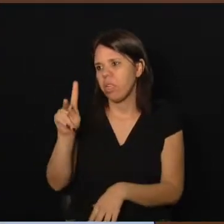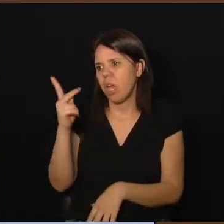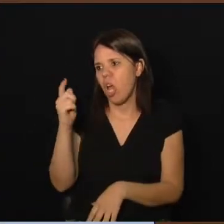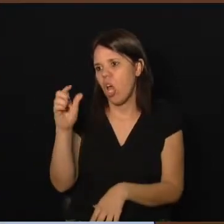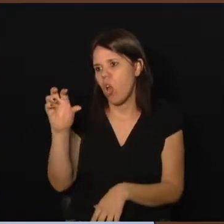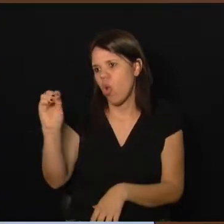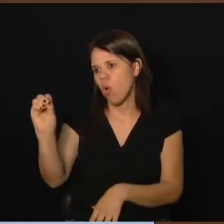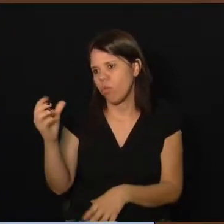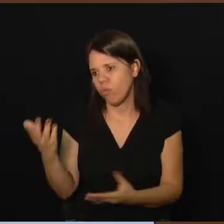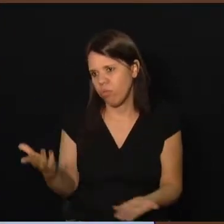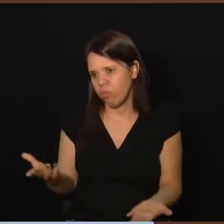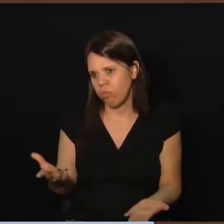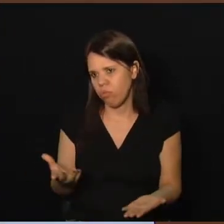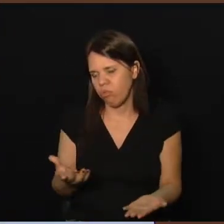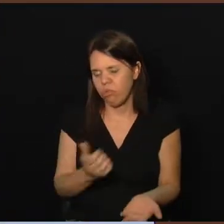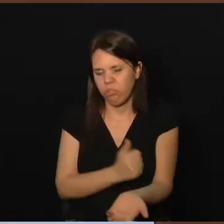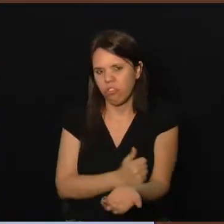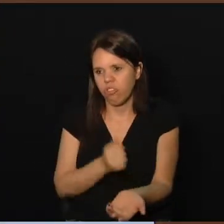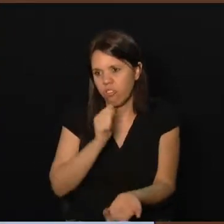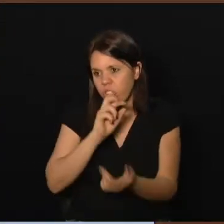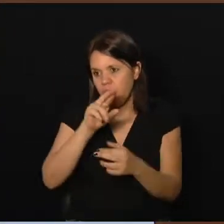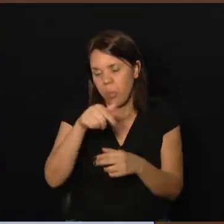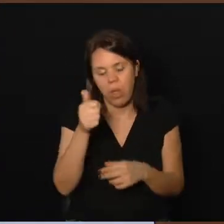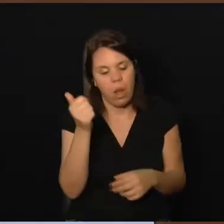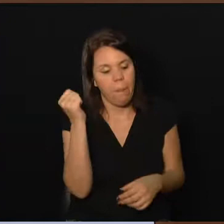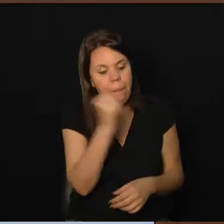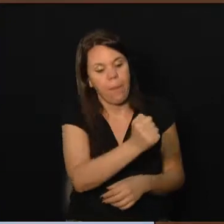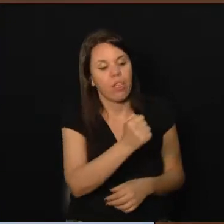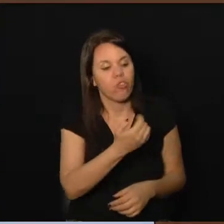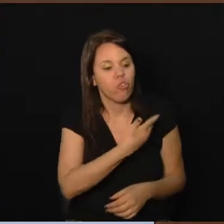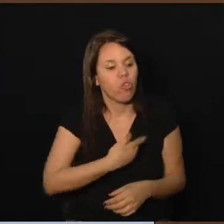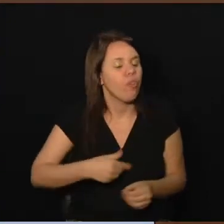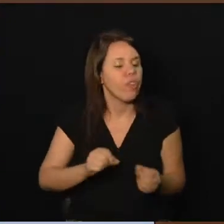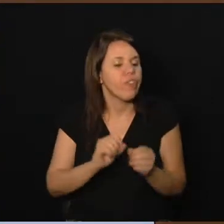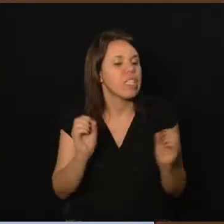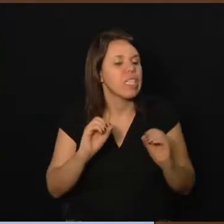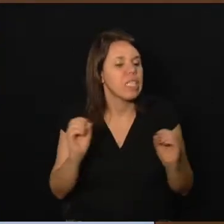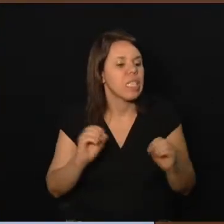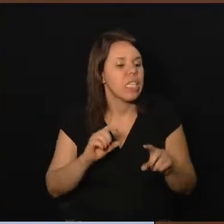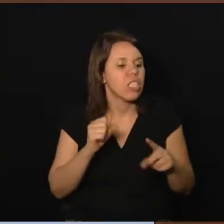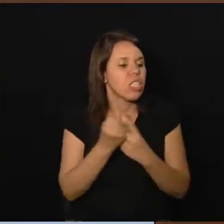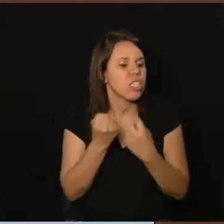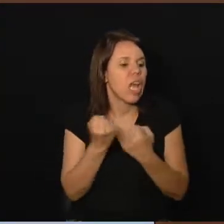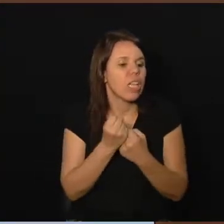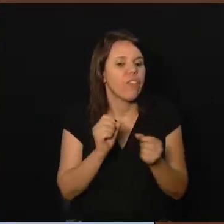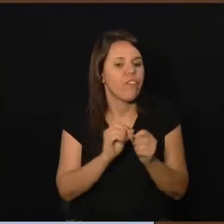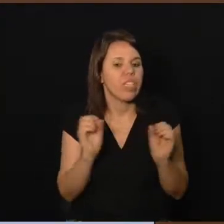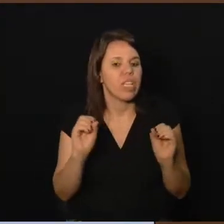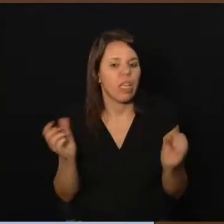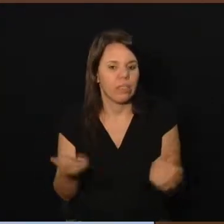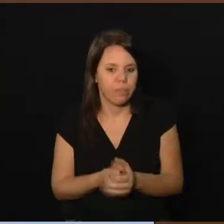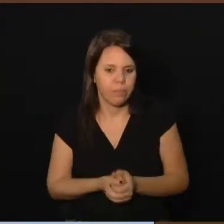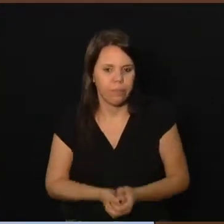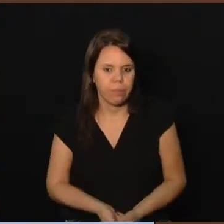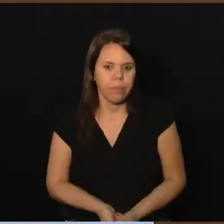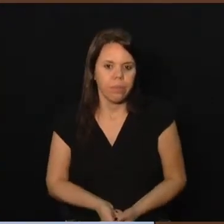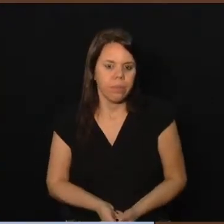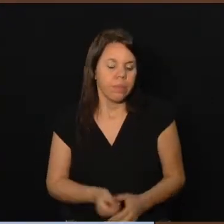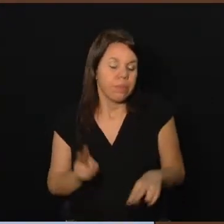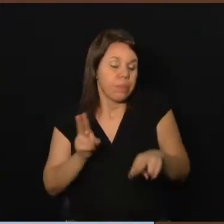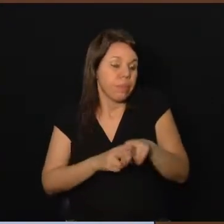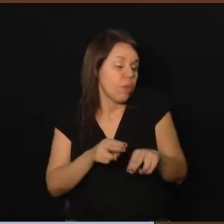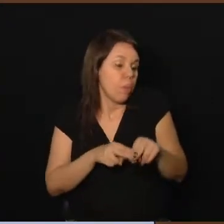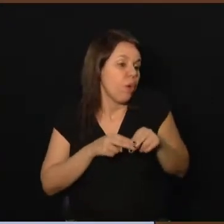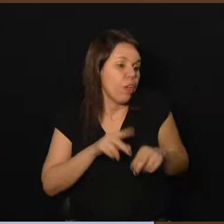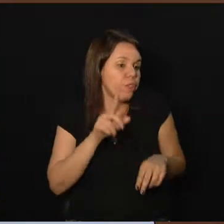químico, coitadinho. Mas agora ele matou, o Estado não fez nada, a assistência social não fez nada, a saúde não fez nada. Ele está preso por causa